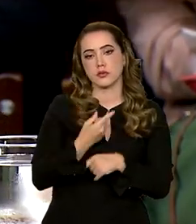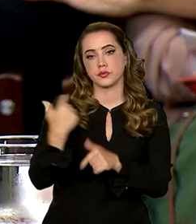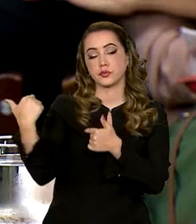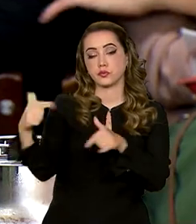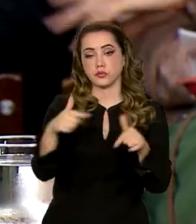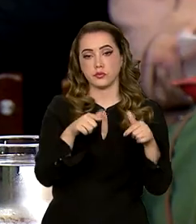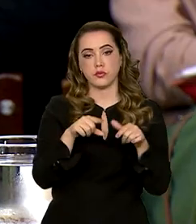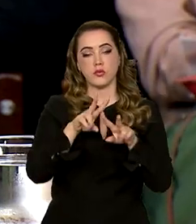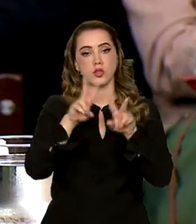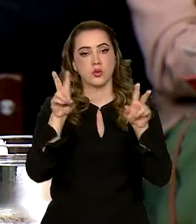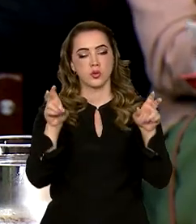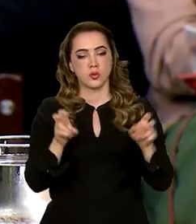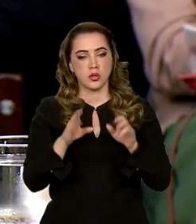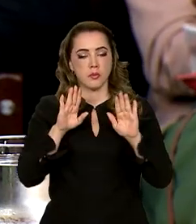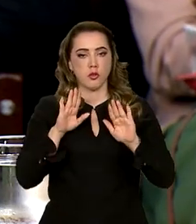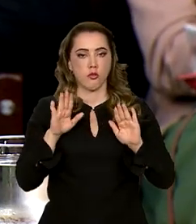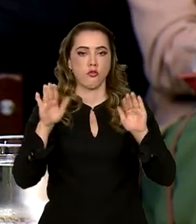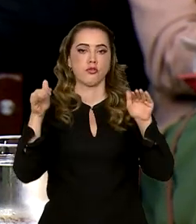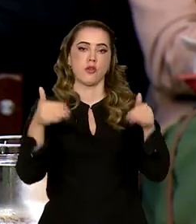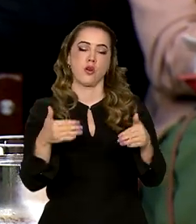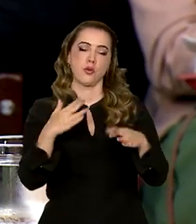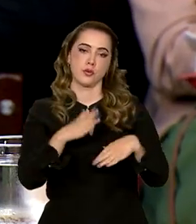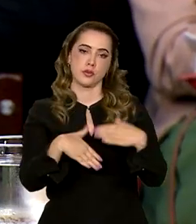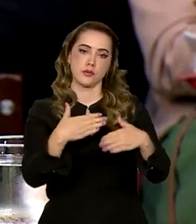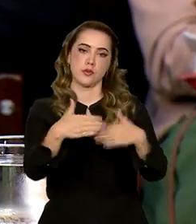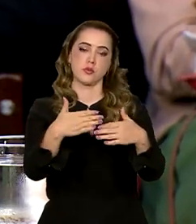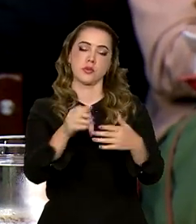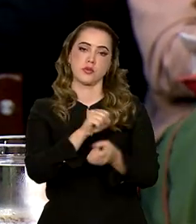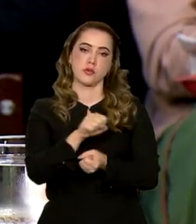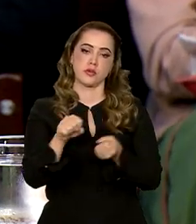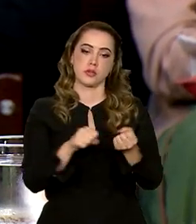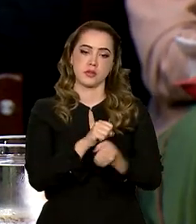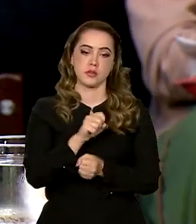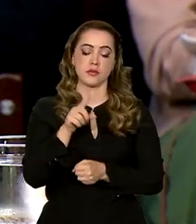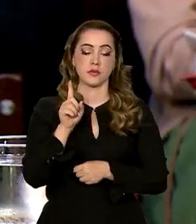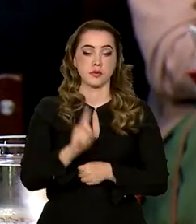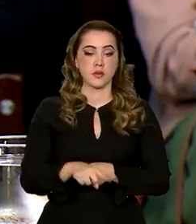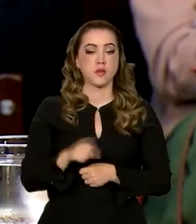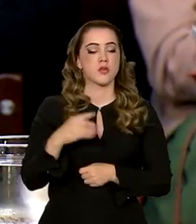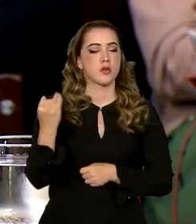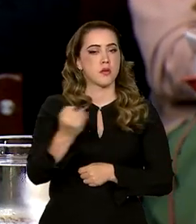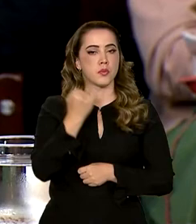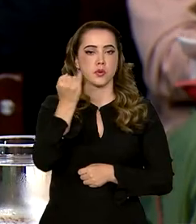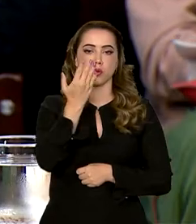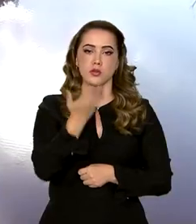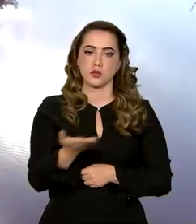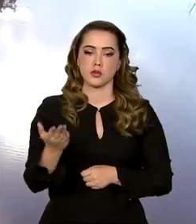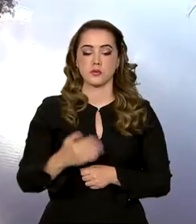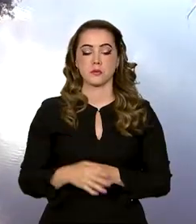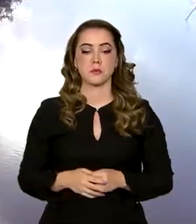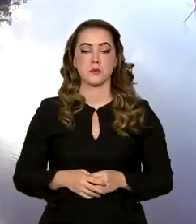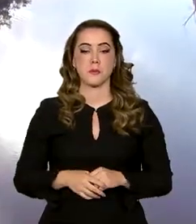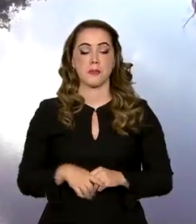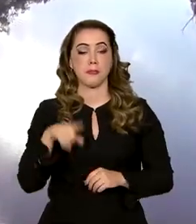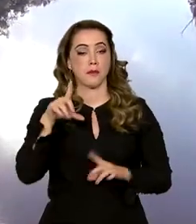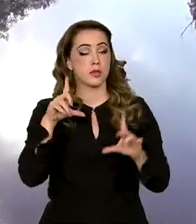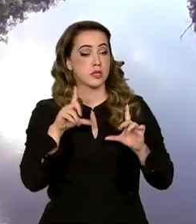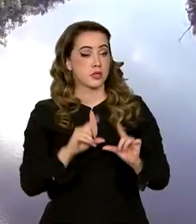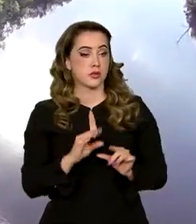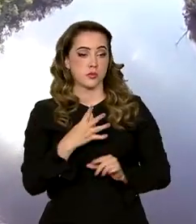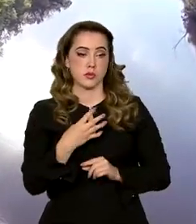todos trabalhando uma agenda voltada para o desenvolvimento sustentável, o que é muito, muito, muito bom. Com essa redução